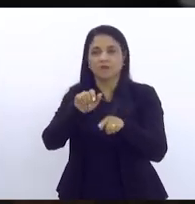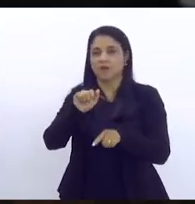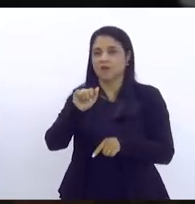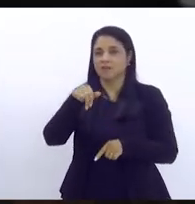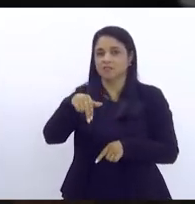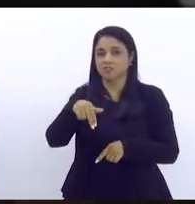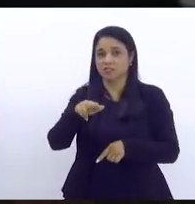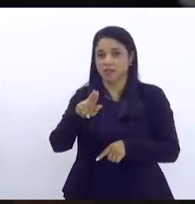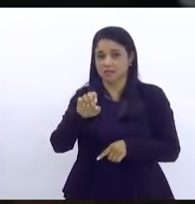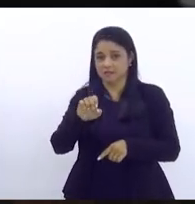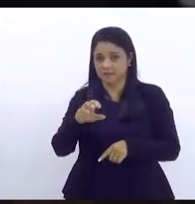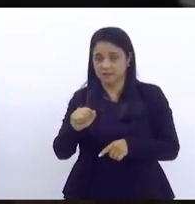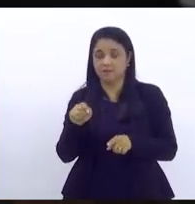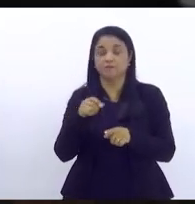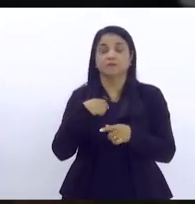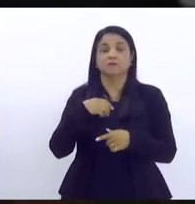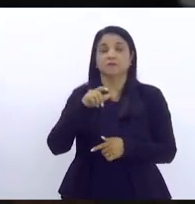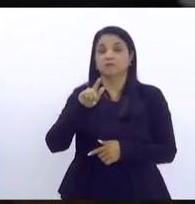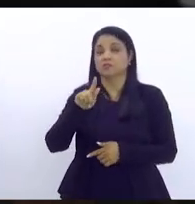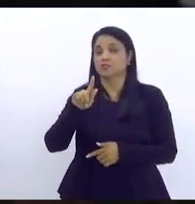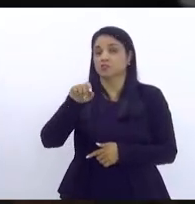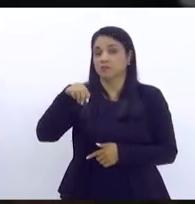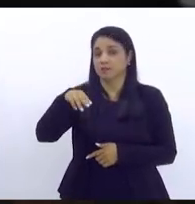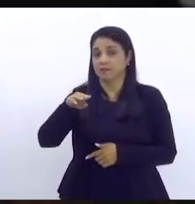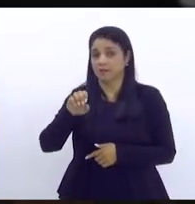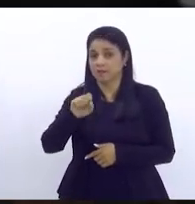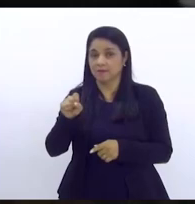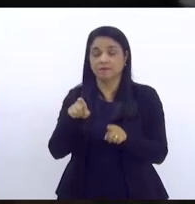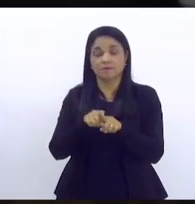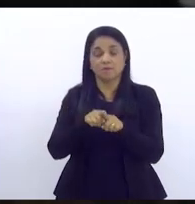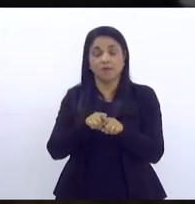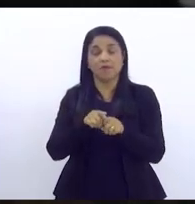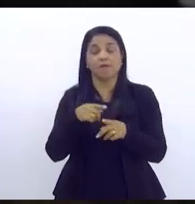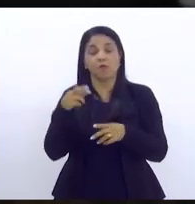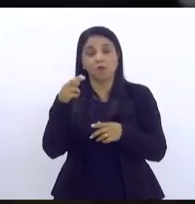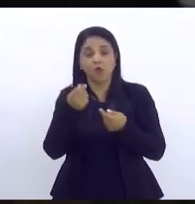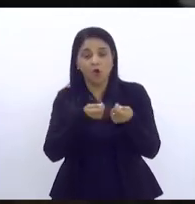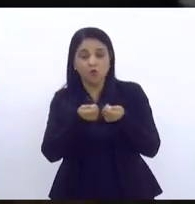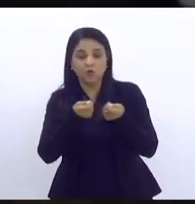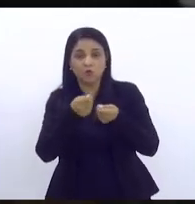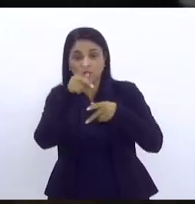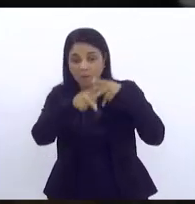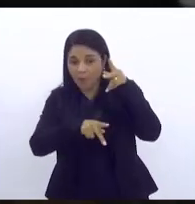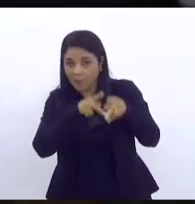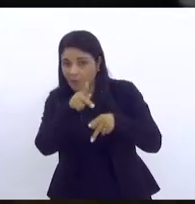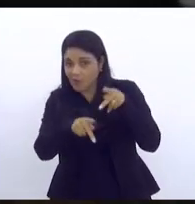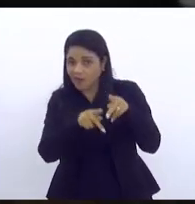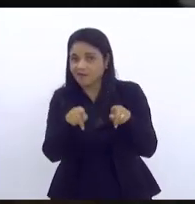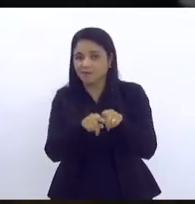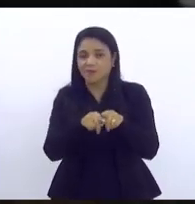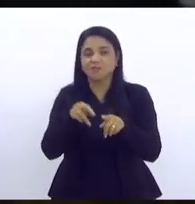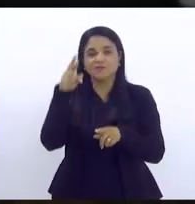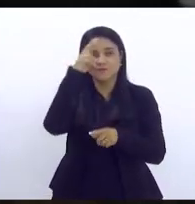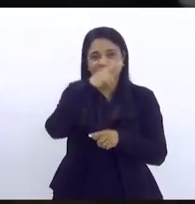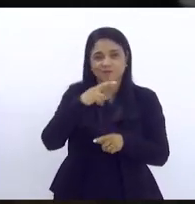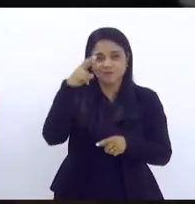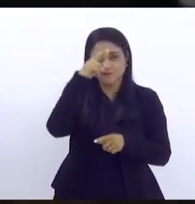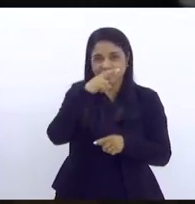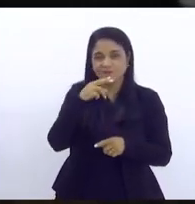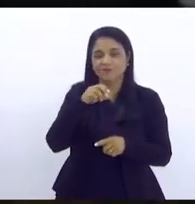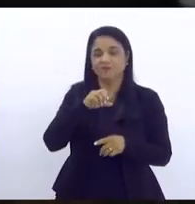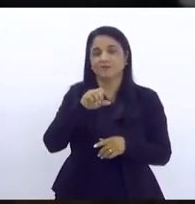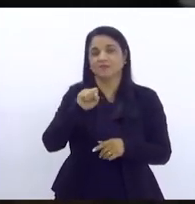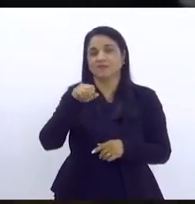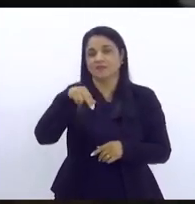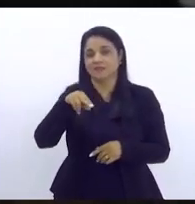gersa mas que isso também seja feita via o controle Popular a rede popular de fiscalização do saneamento e